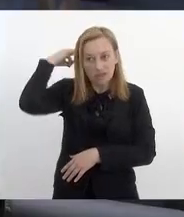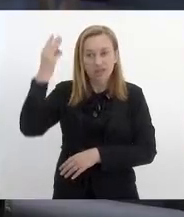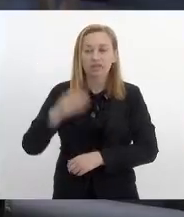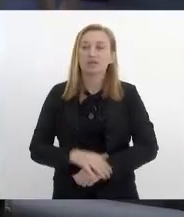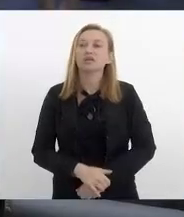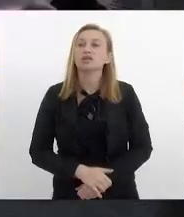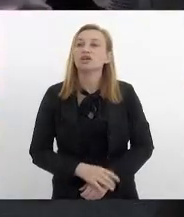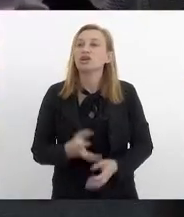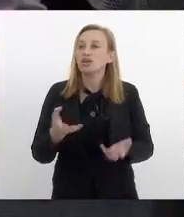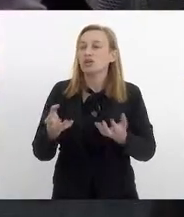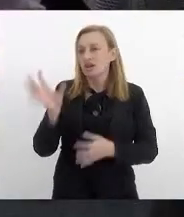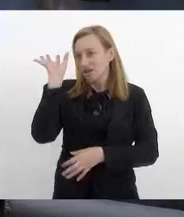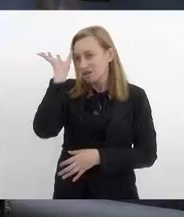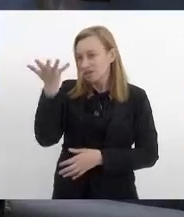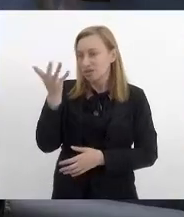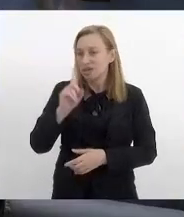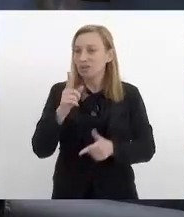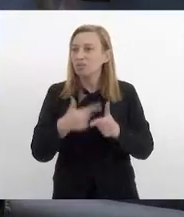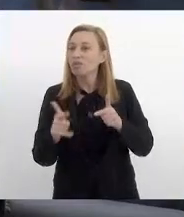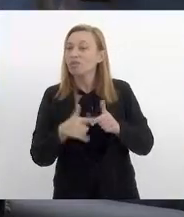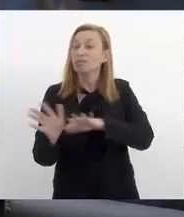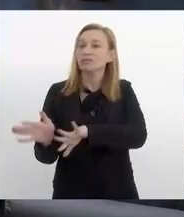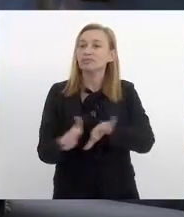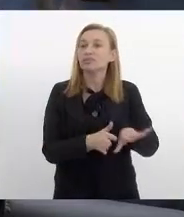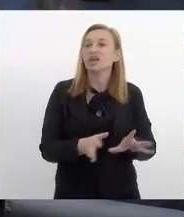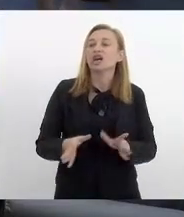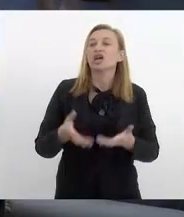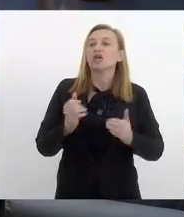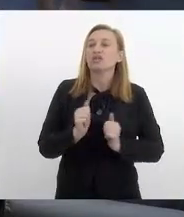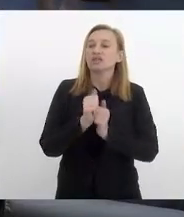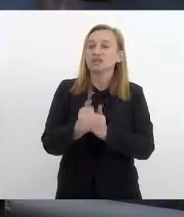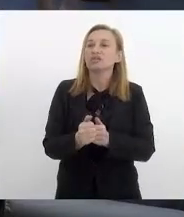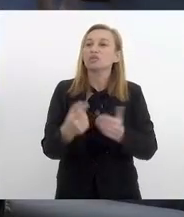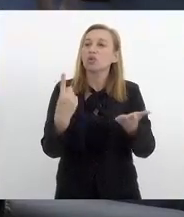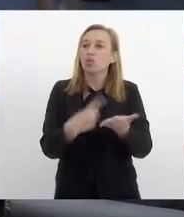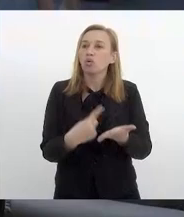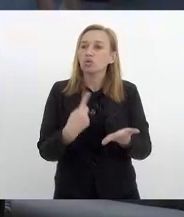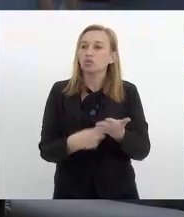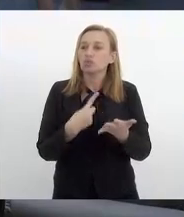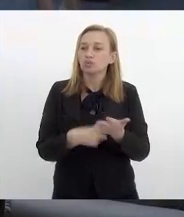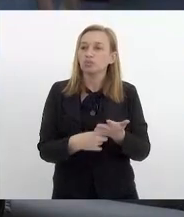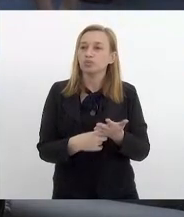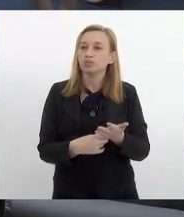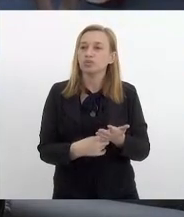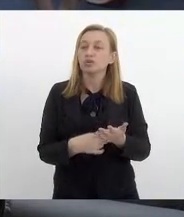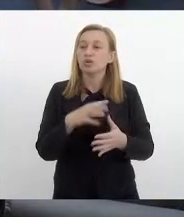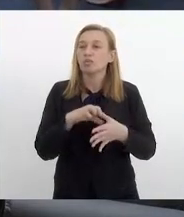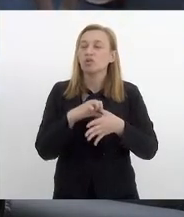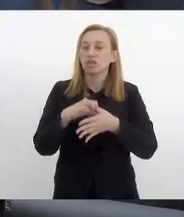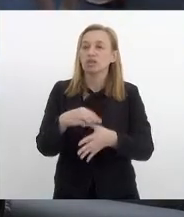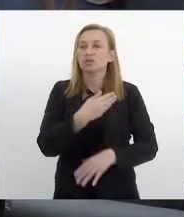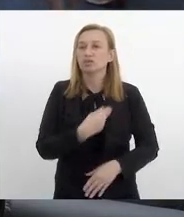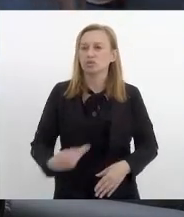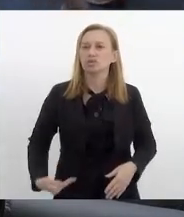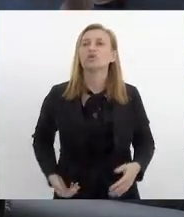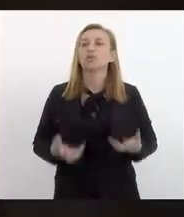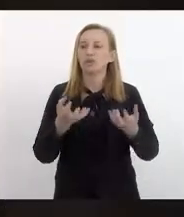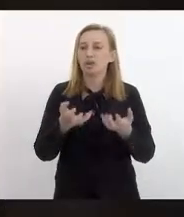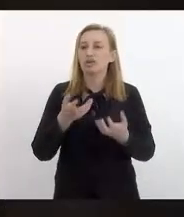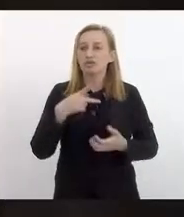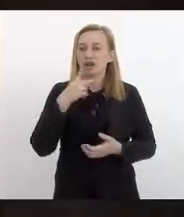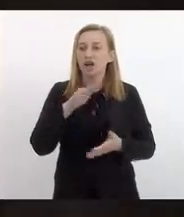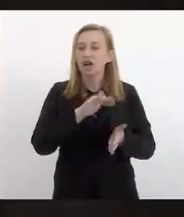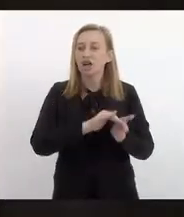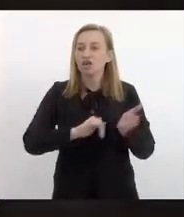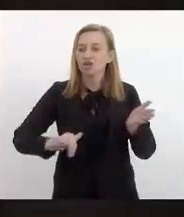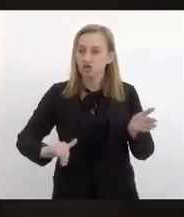sendo solução e não problema. Senhor presidente, eu quero fazer um encaminhamento do acordo. Como líder do governo, quero dizer que